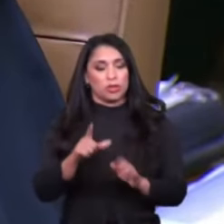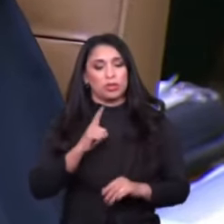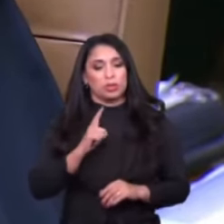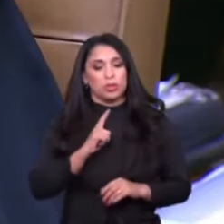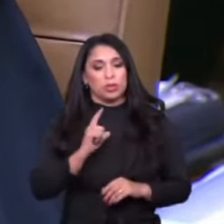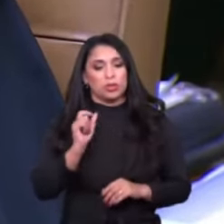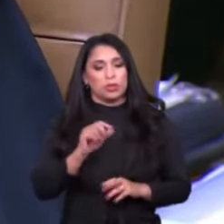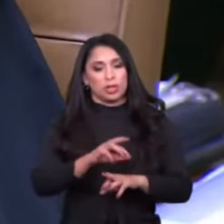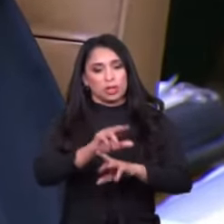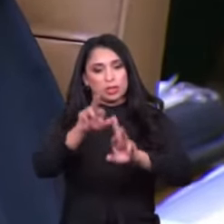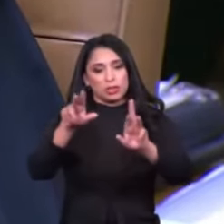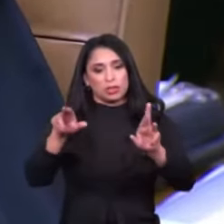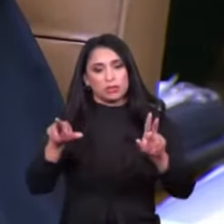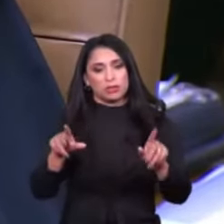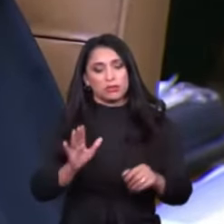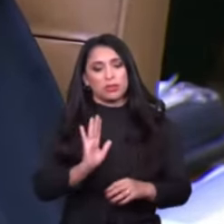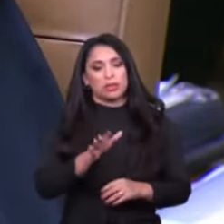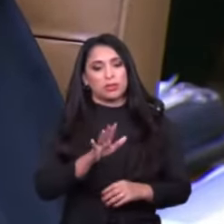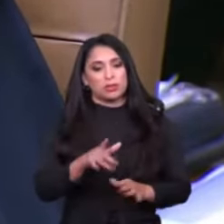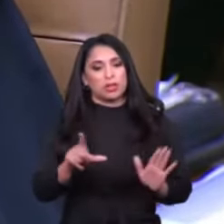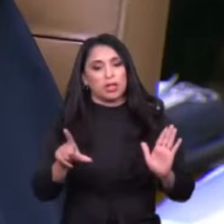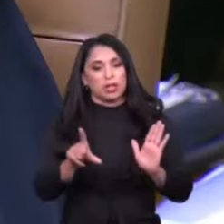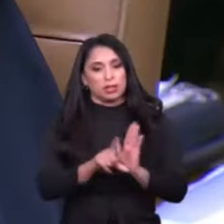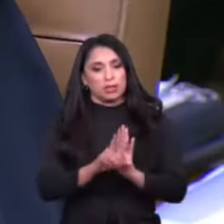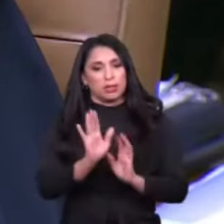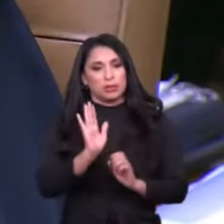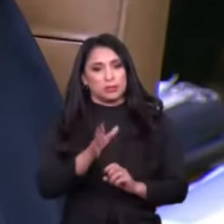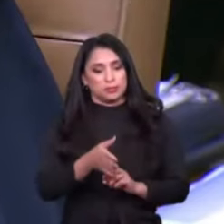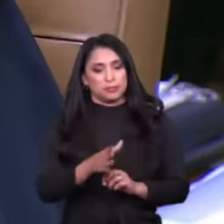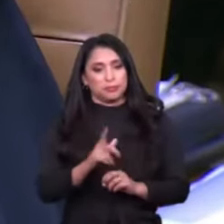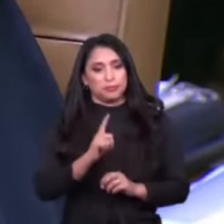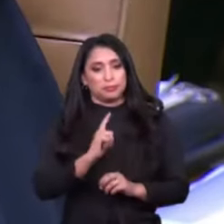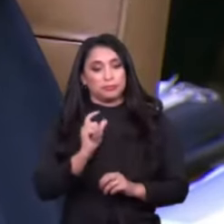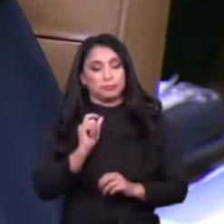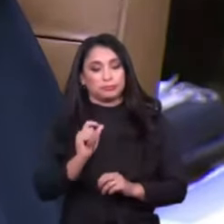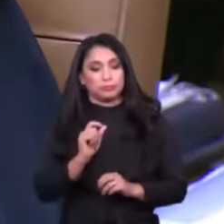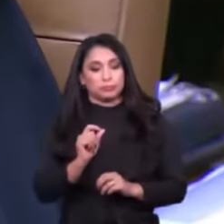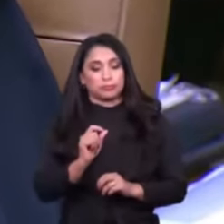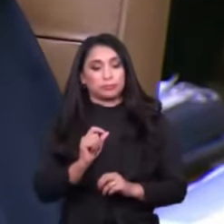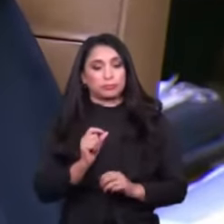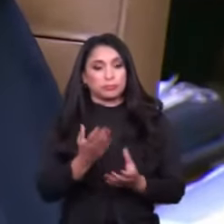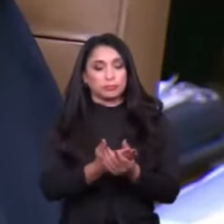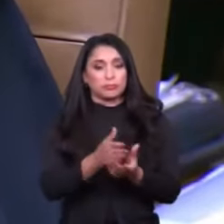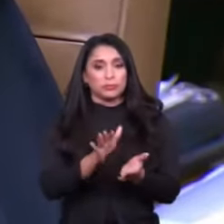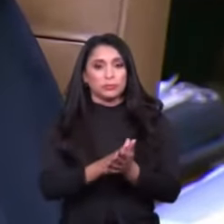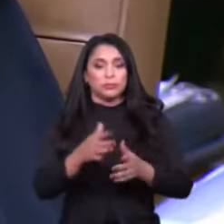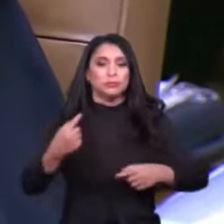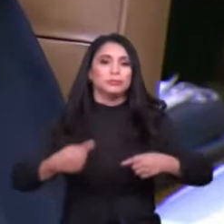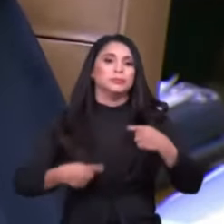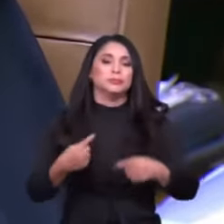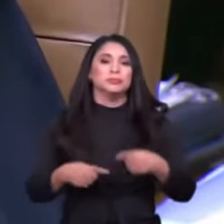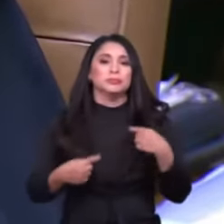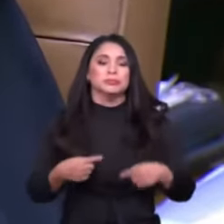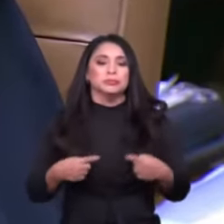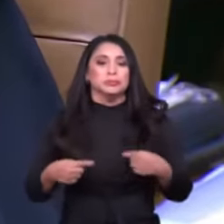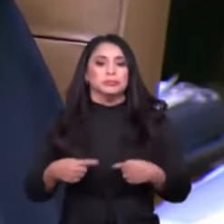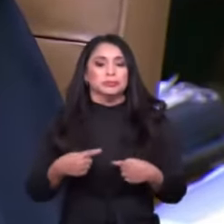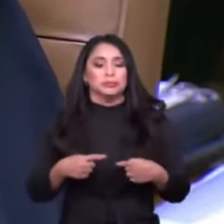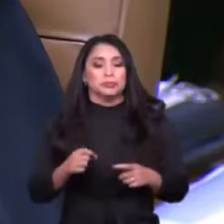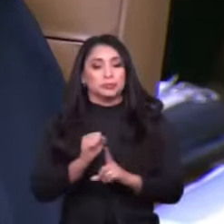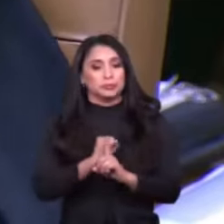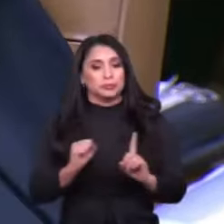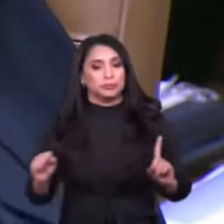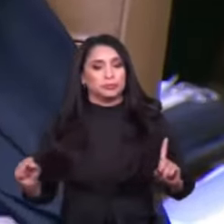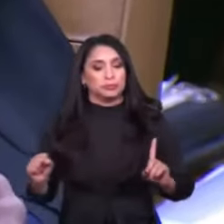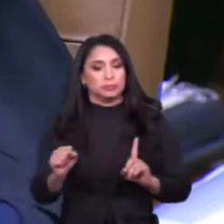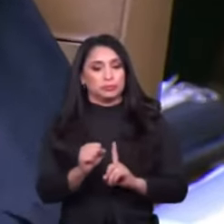contornos distintos daqueles traçados pelo legislador, resulta na supressão do próprio processo de debate político da questão na sociedade,